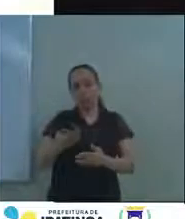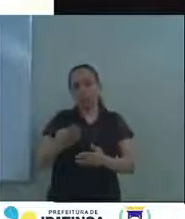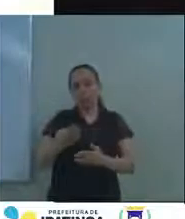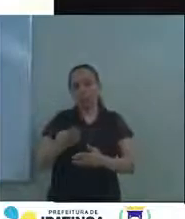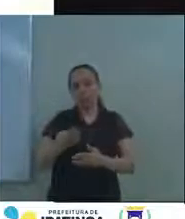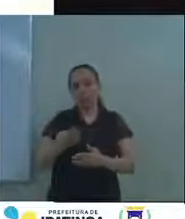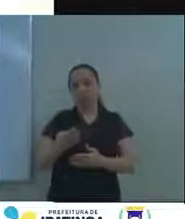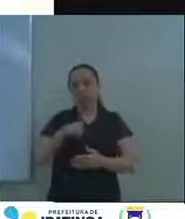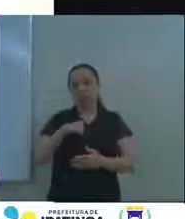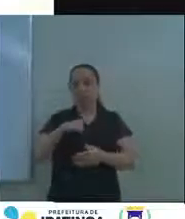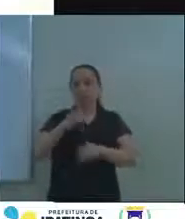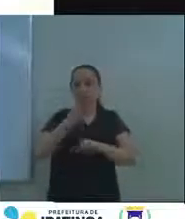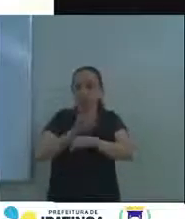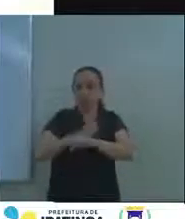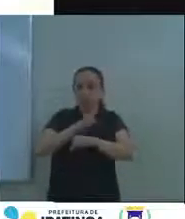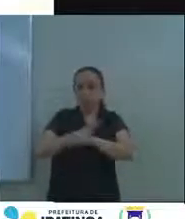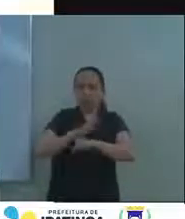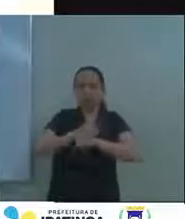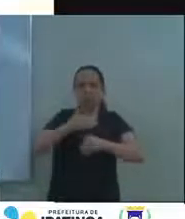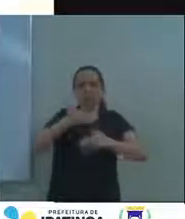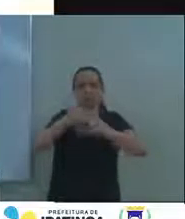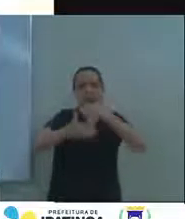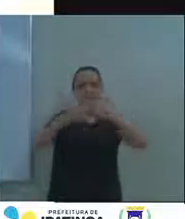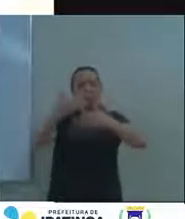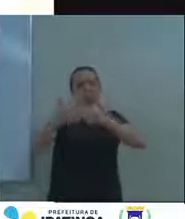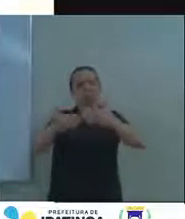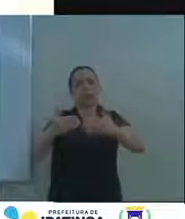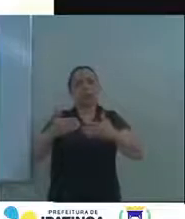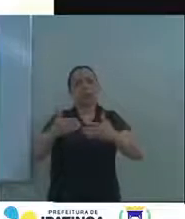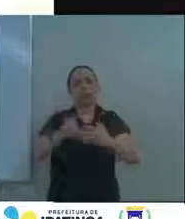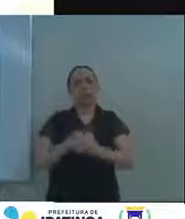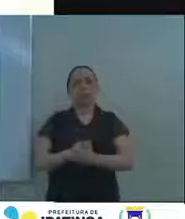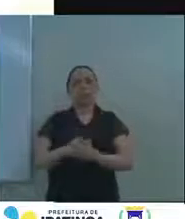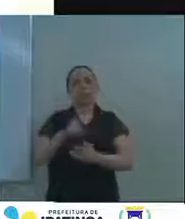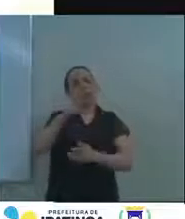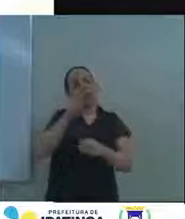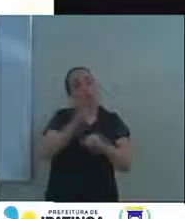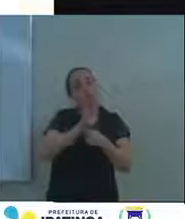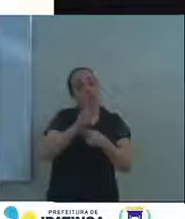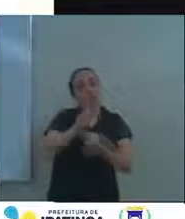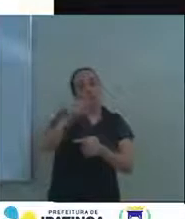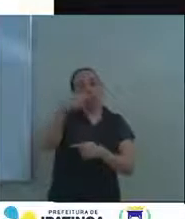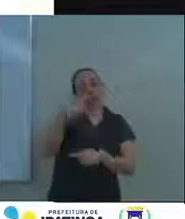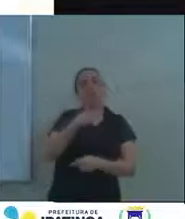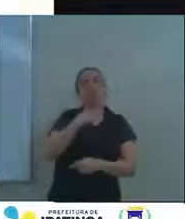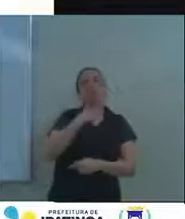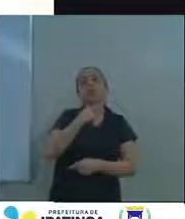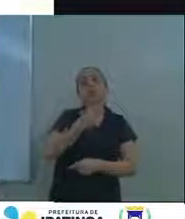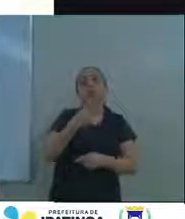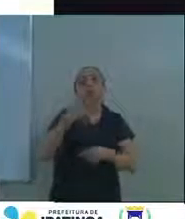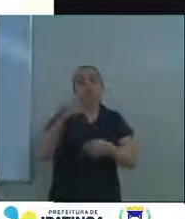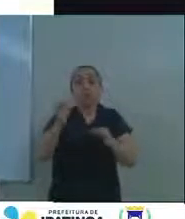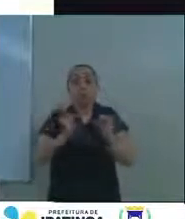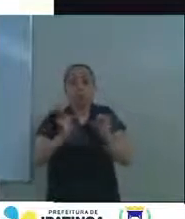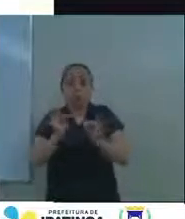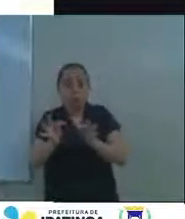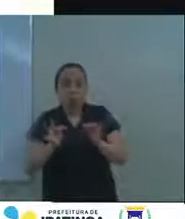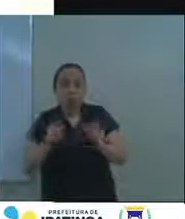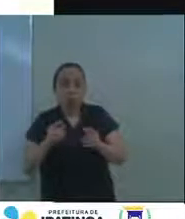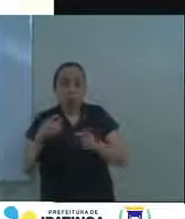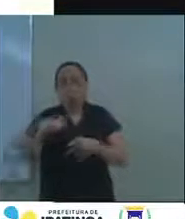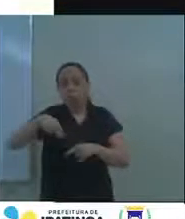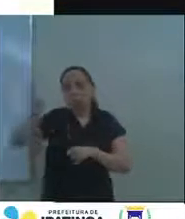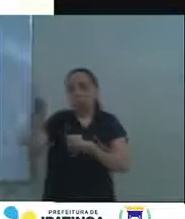um treinamento específico, né? Para cuidar dessa voz. Não é um tratamento que você não precisa ir lá